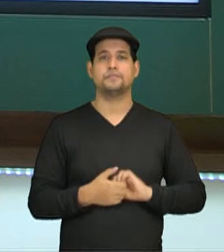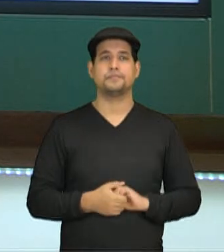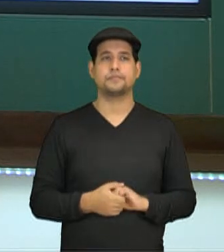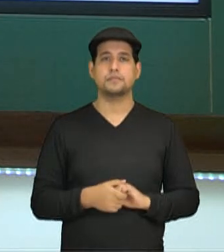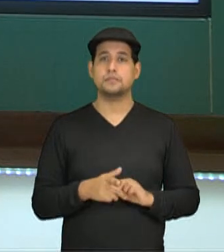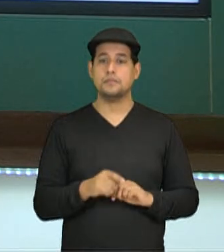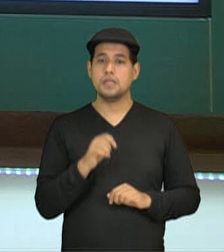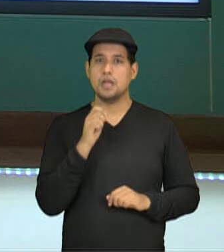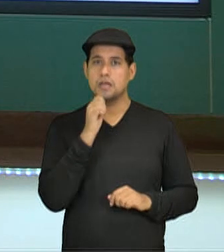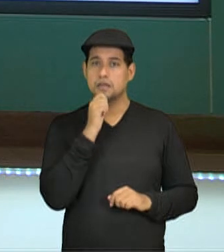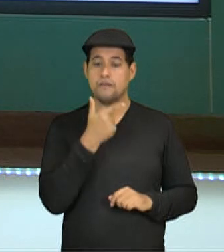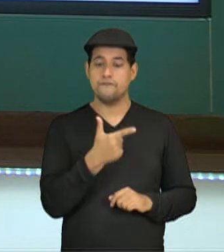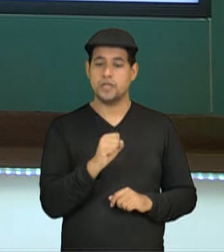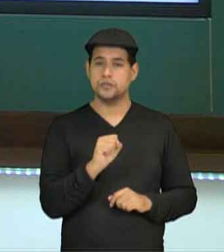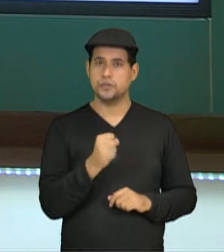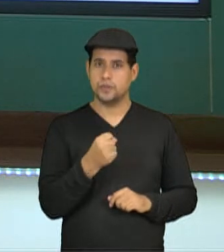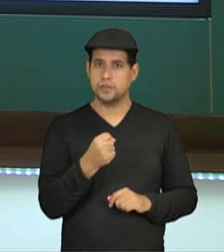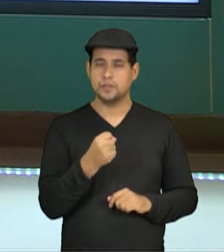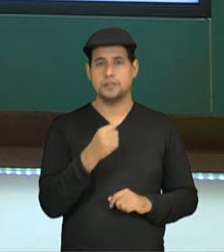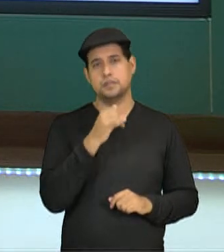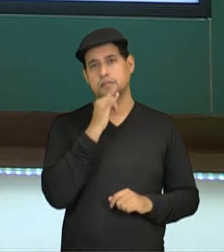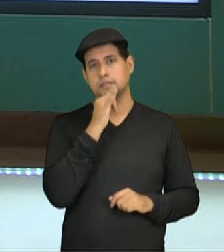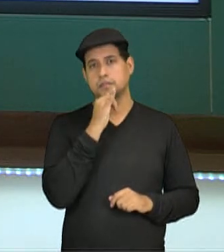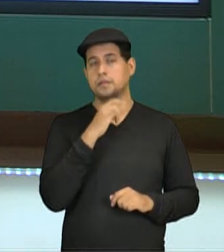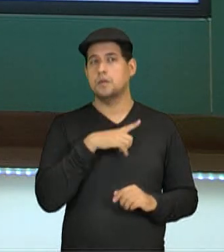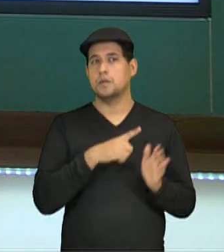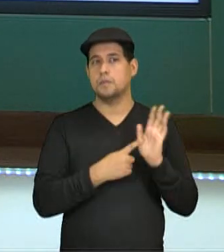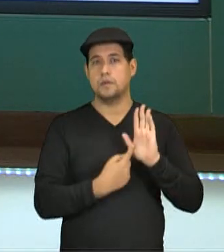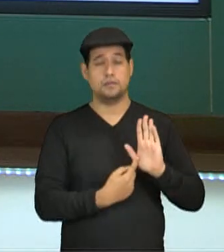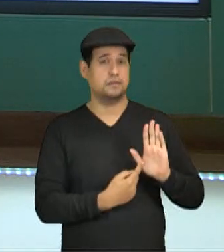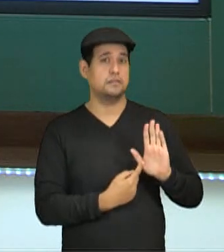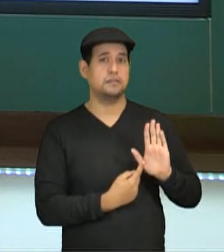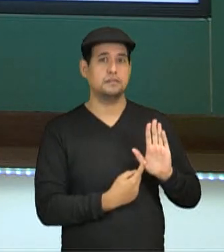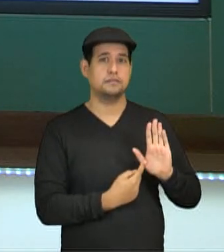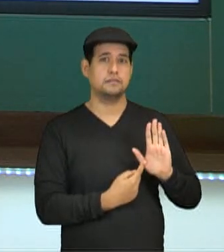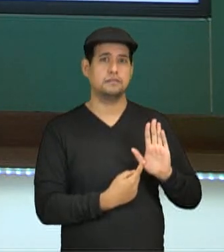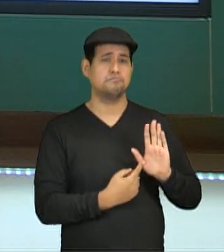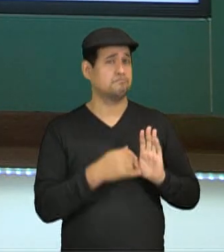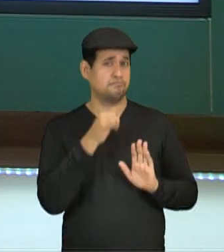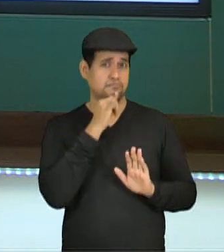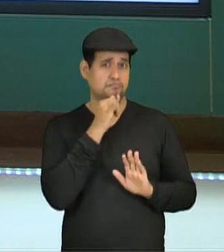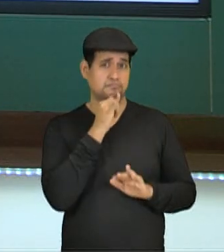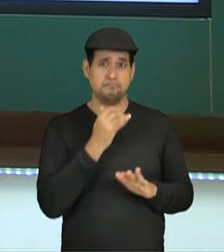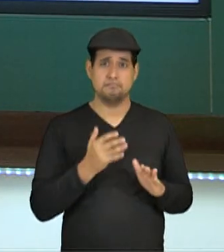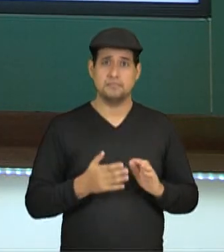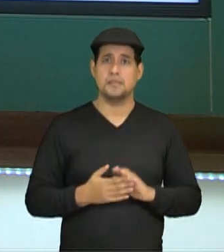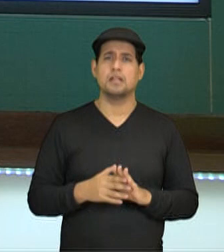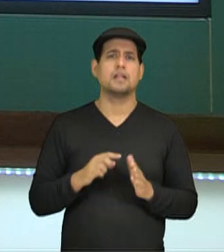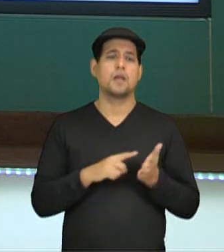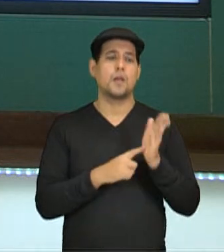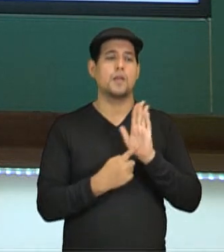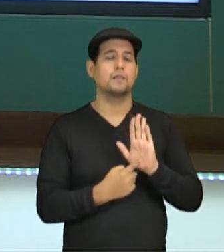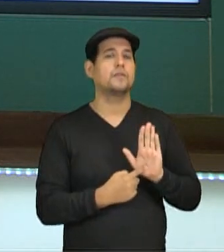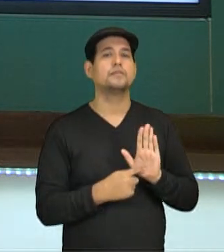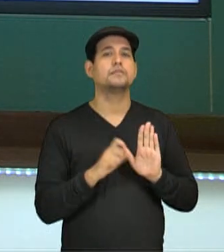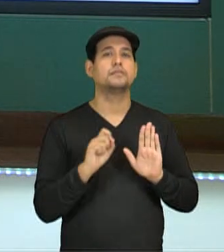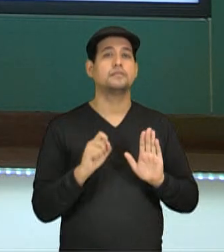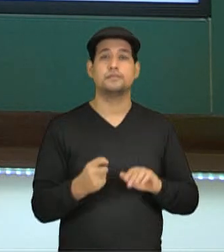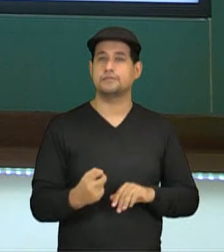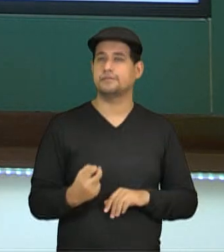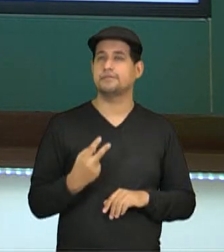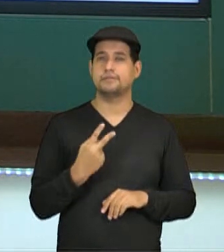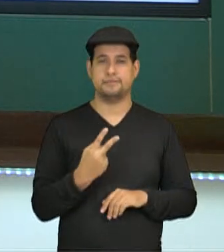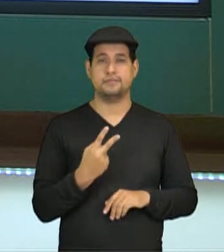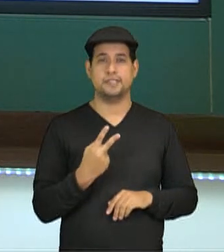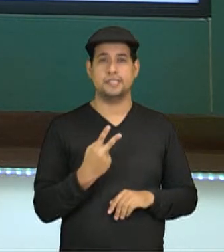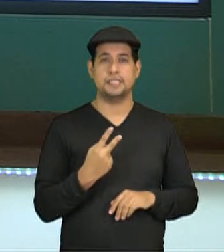que a temperatura de 28 graus, por exemplo, que é onde está marcado aqui, ó, um exemplo só, né? Ela apareceu duas